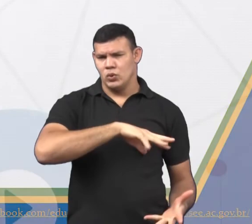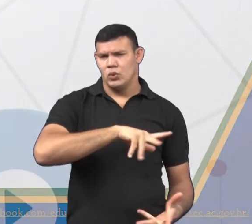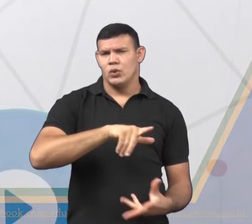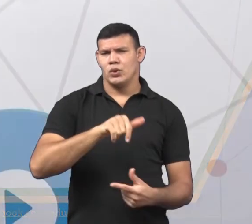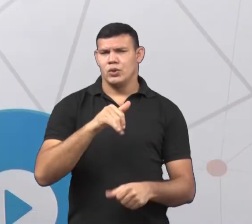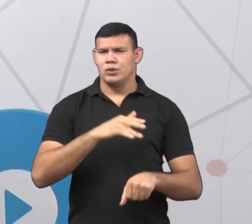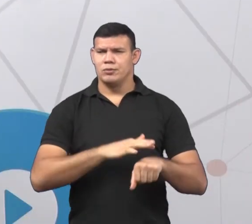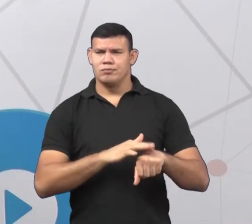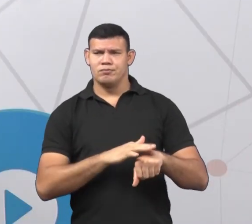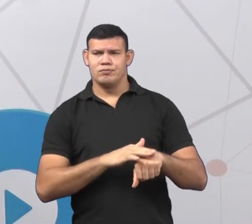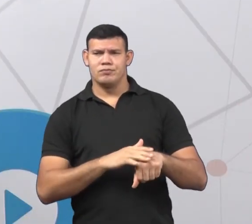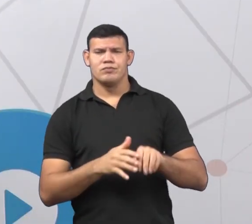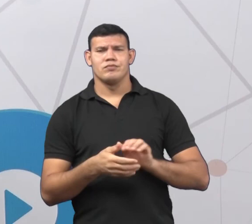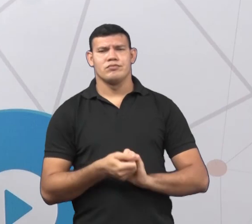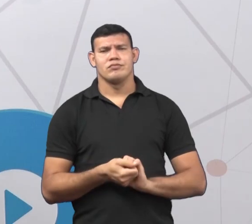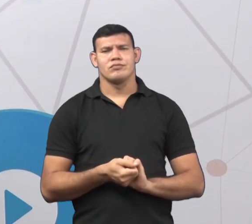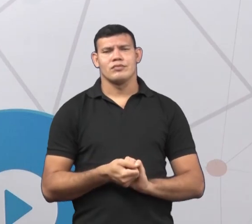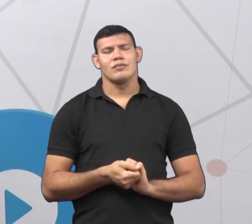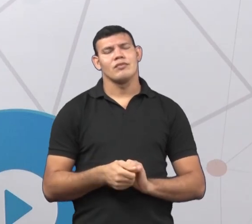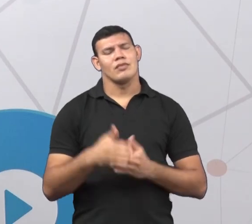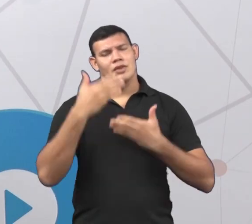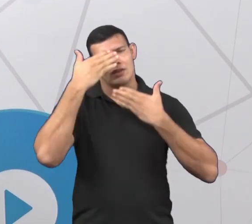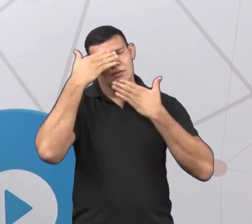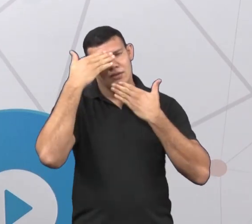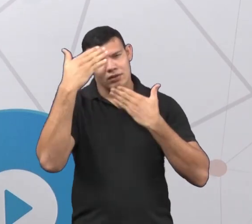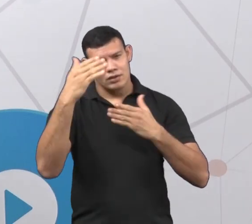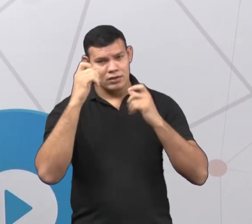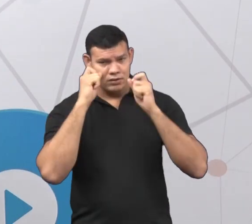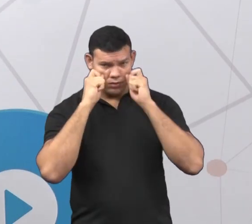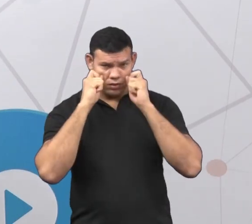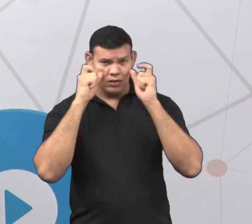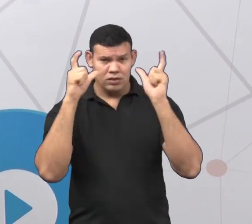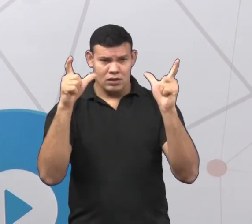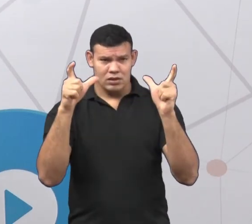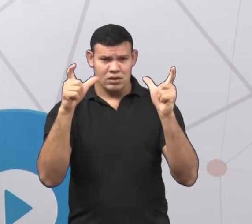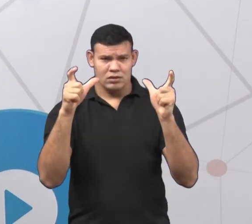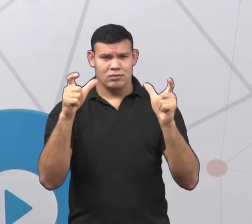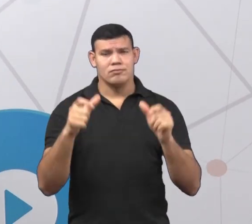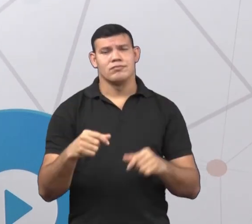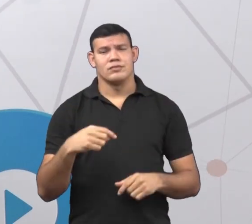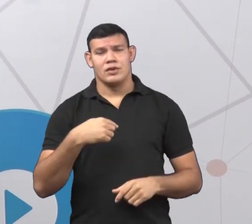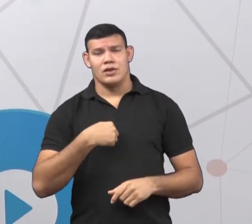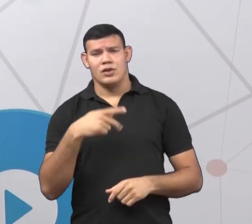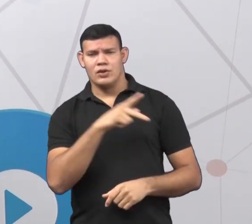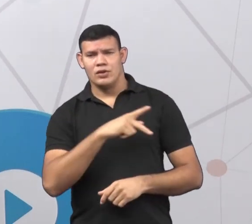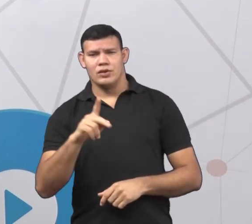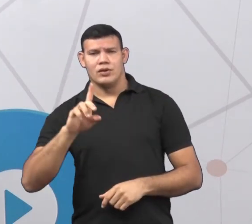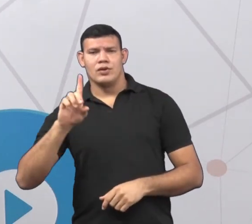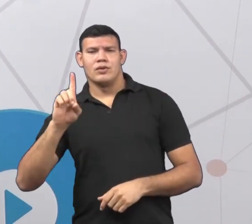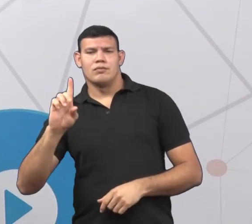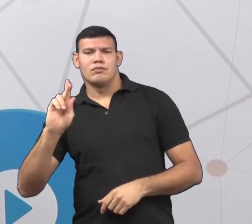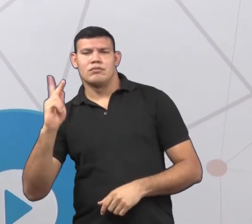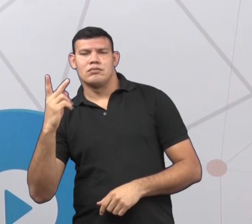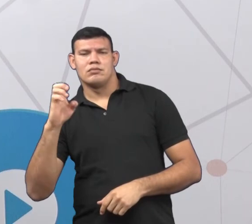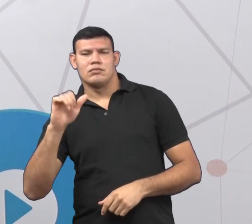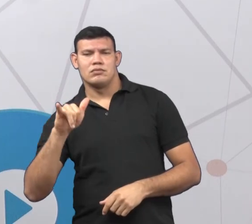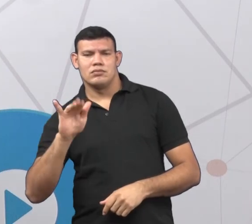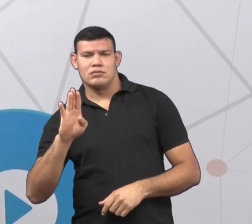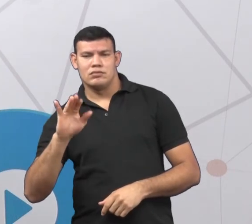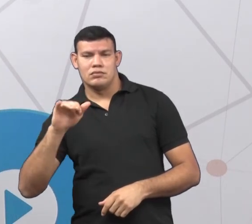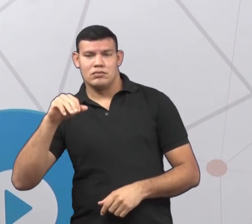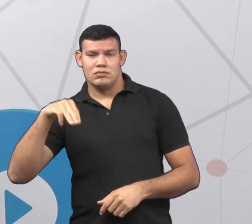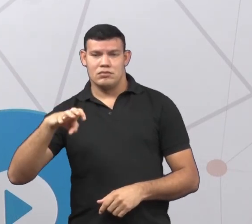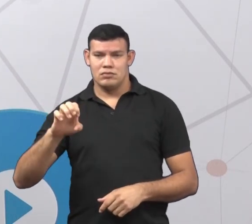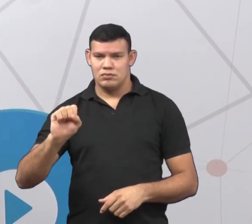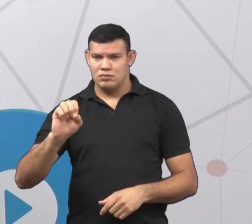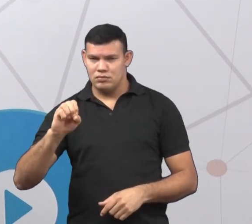pessoal? Pessoal, muito obrigado pela atenção de vocês. Eu sou o professor Jameson Mesquita, de Língua Espanhola. Não esqueçam, quem tiver